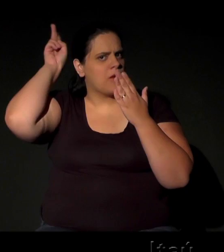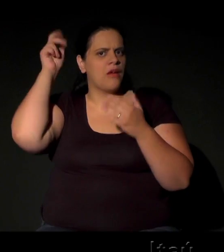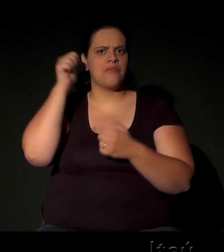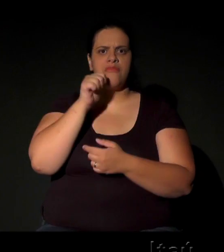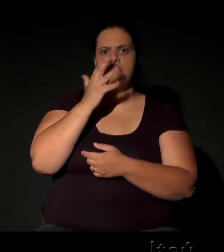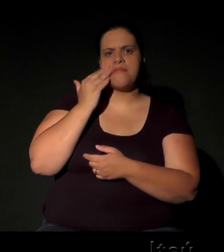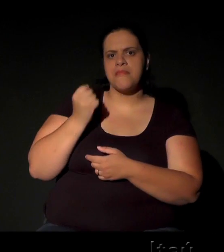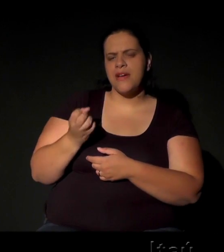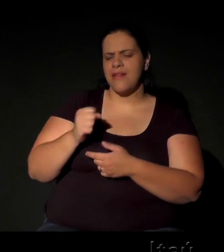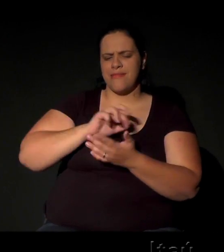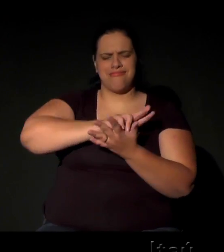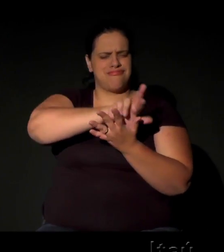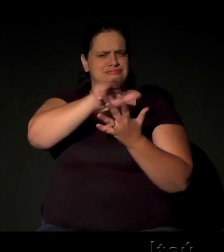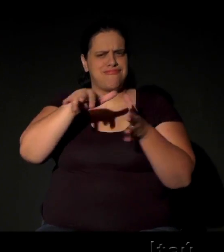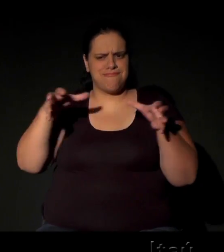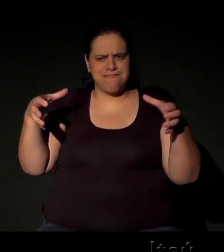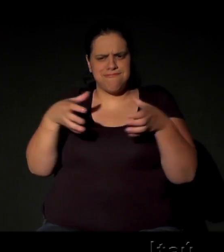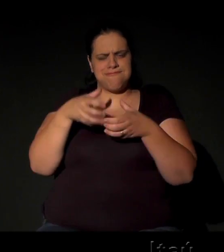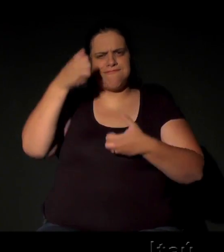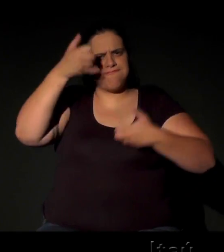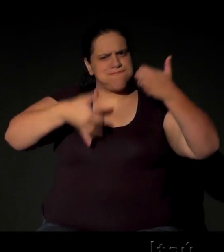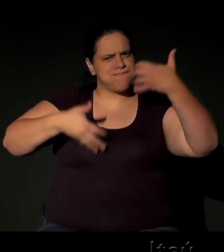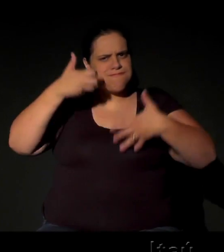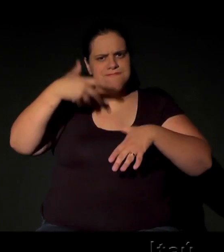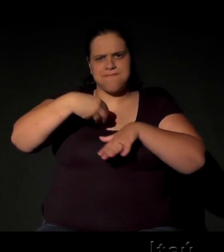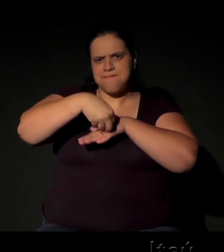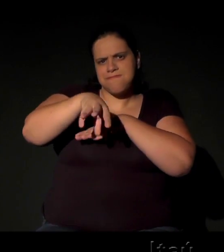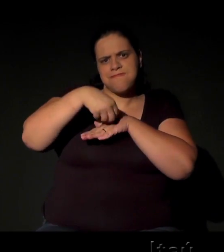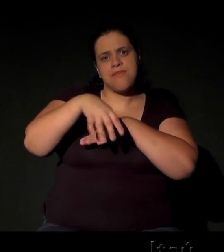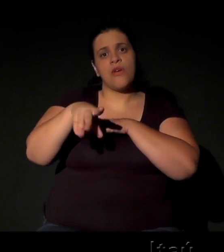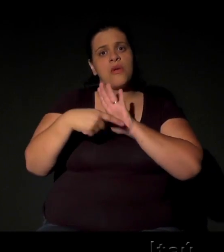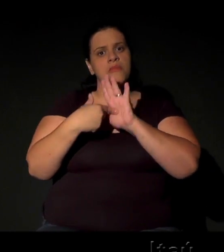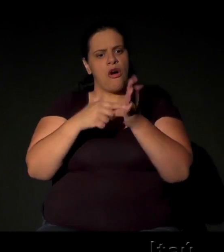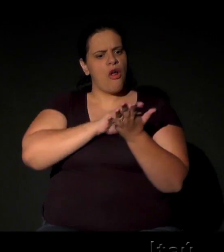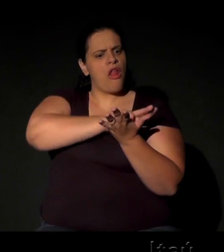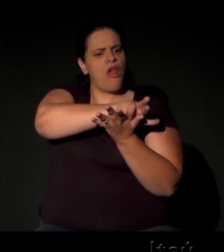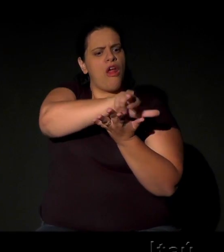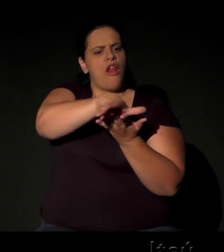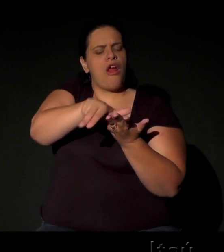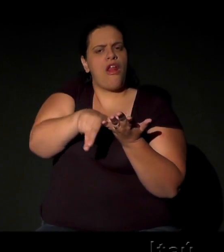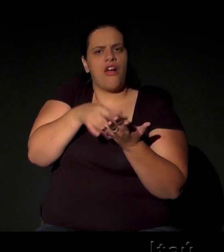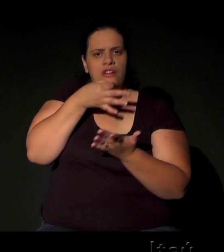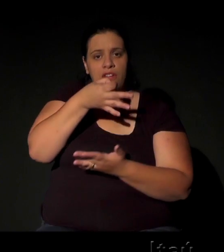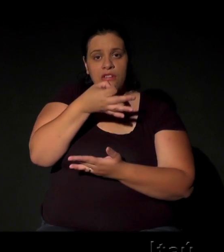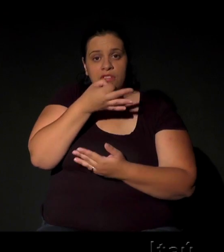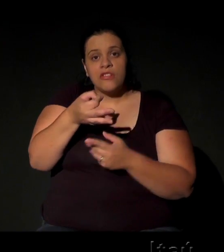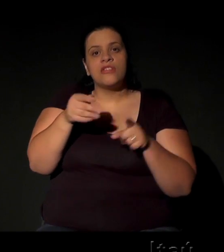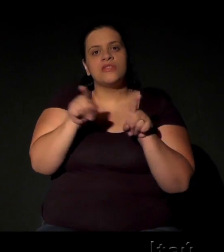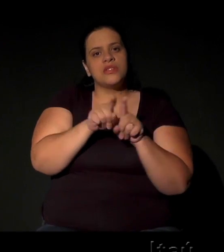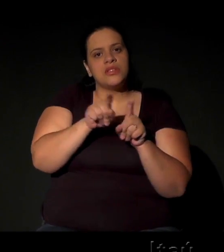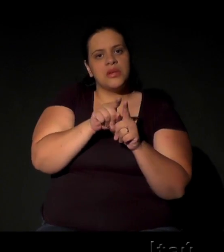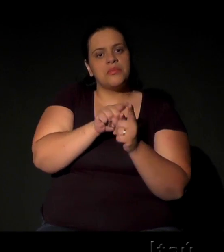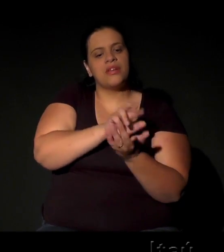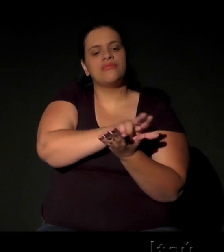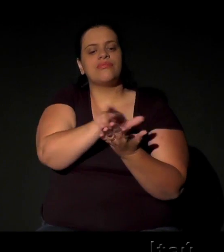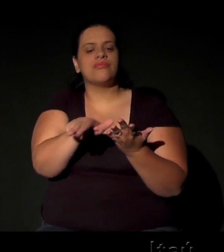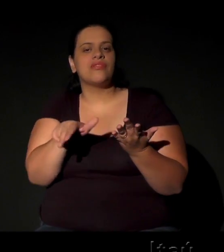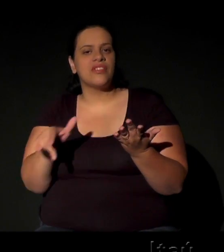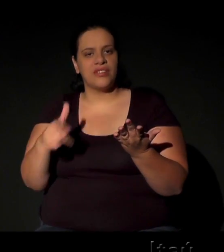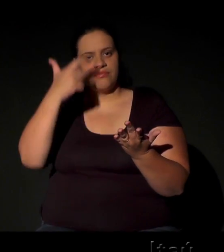brancas todas juntas falando e mostrando essa multiplicidade de vozes essas diversas dicções